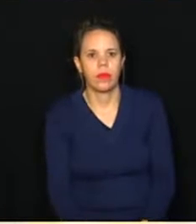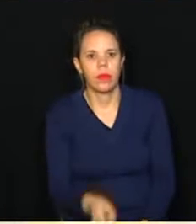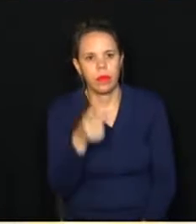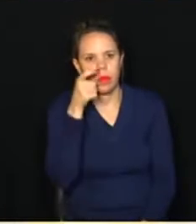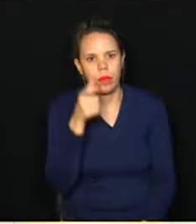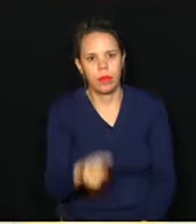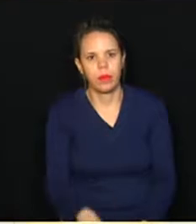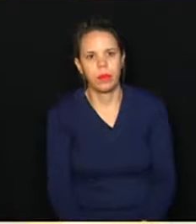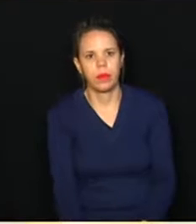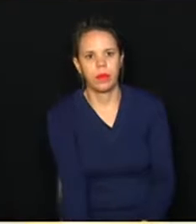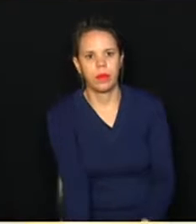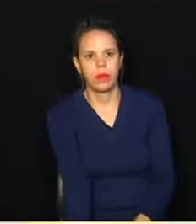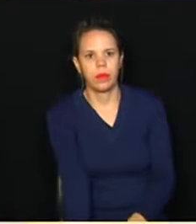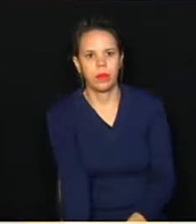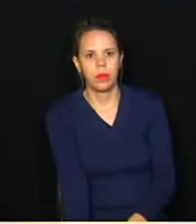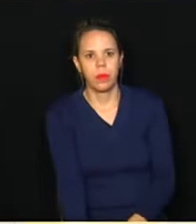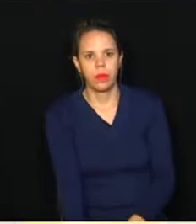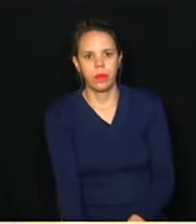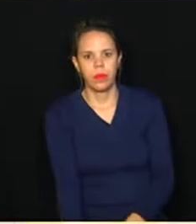acompanhar.